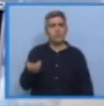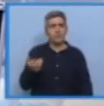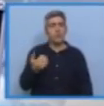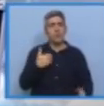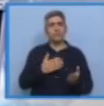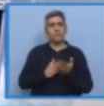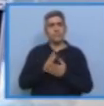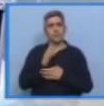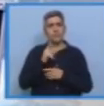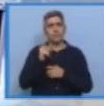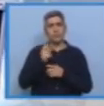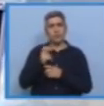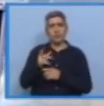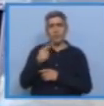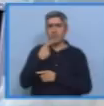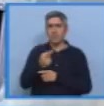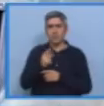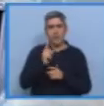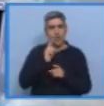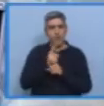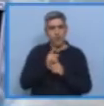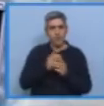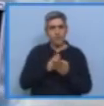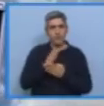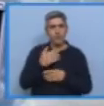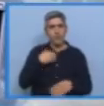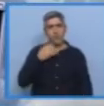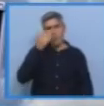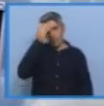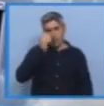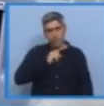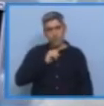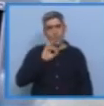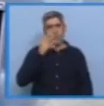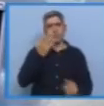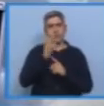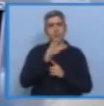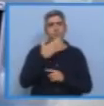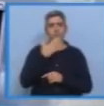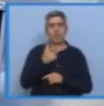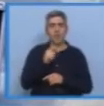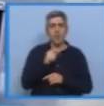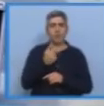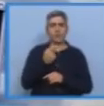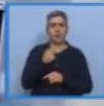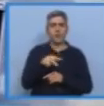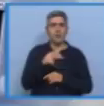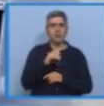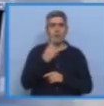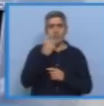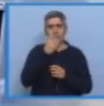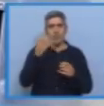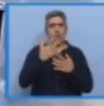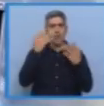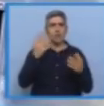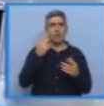aqui a questão que o Sr. Doutor afirmou. Eu penso que, por exemplo, quando alguém pede eutanásia, está a dar um grito muito grande